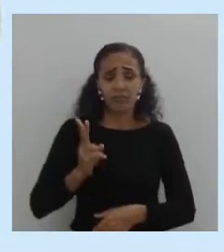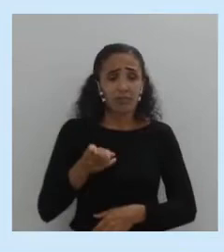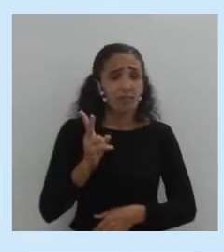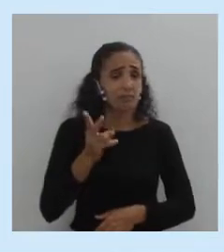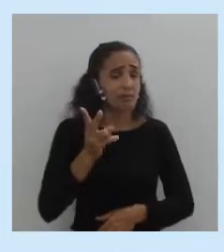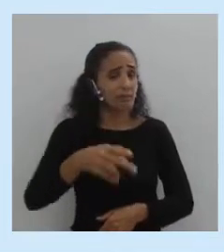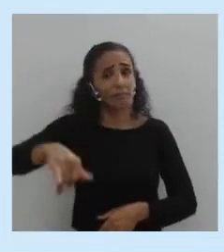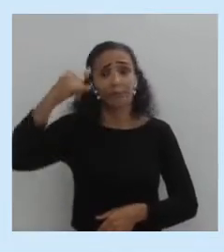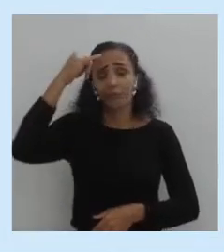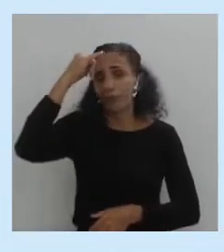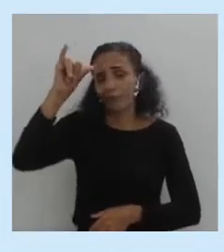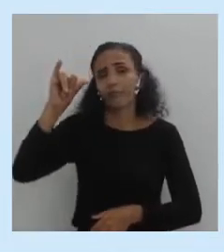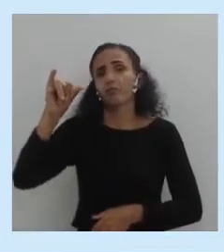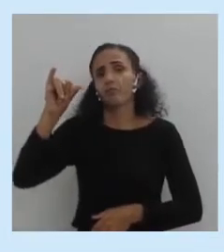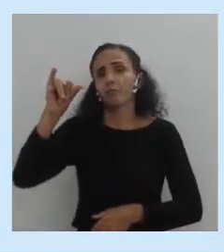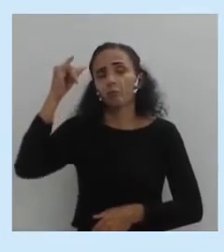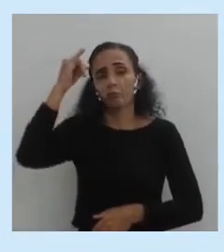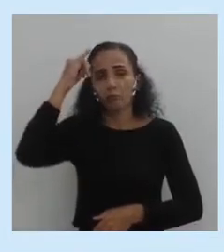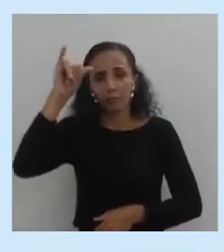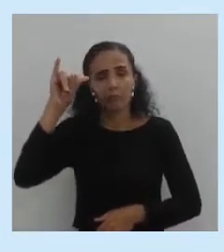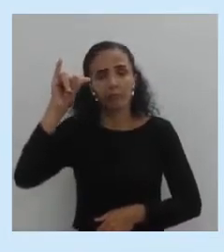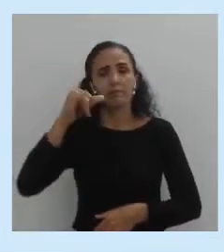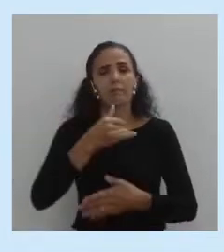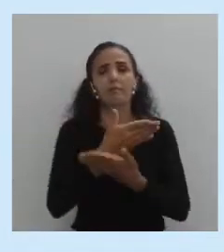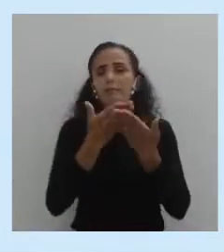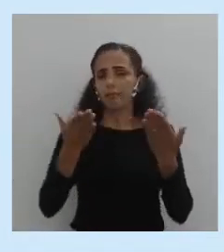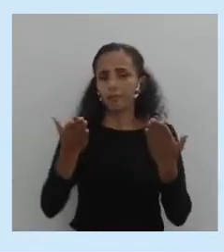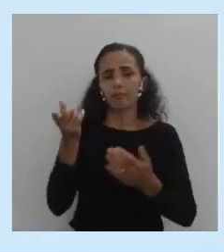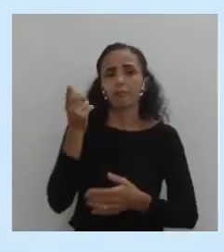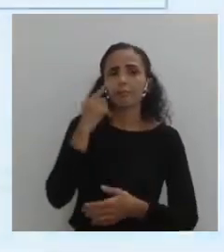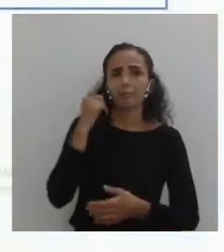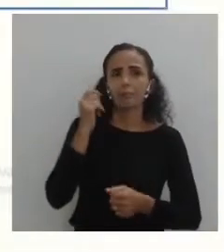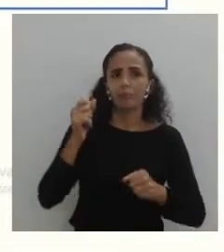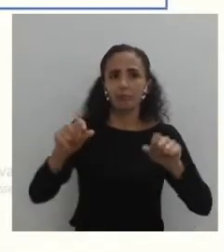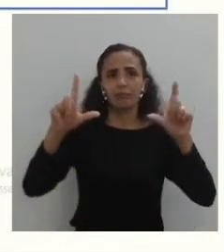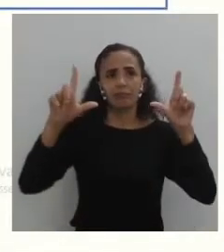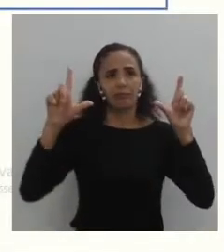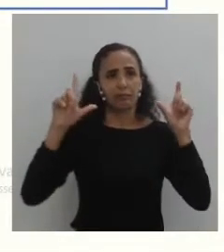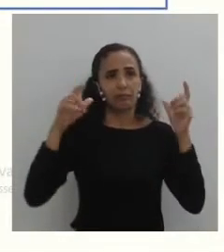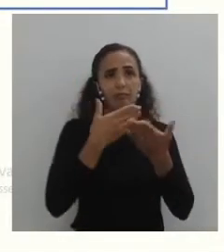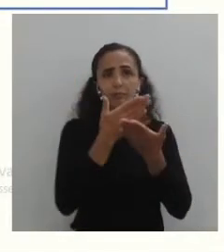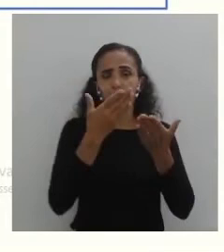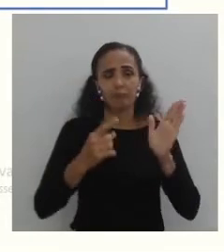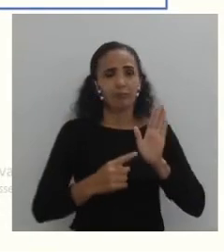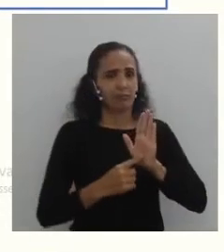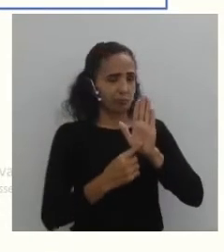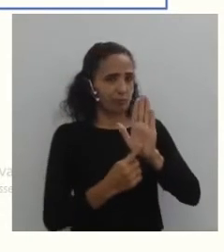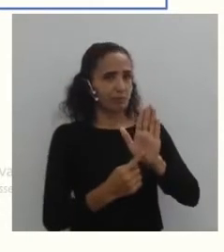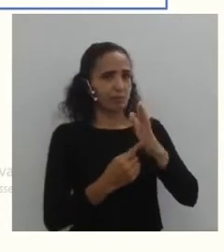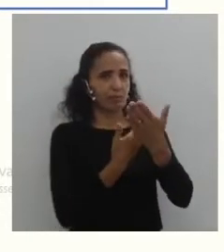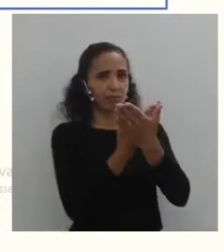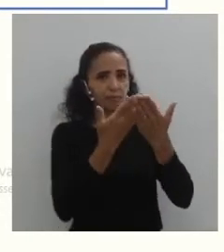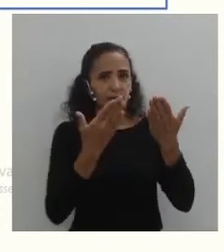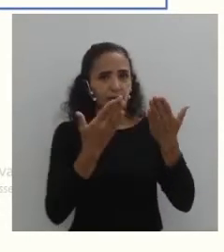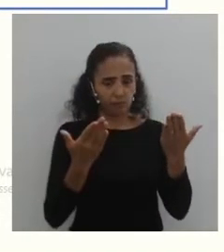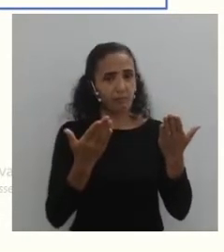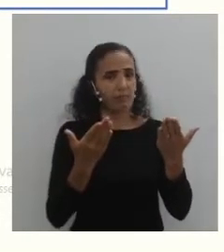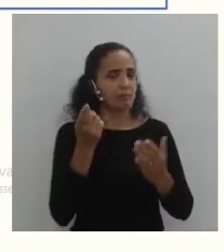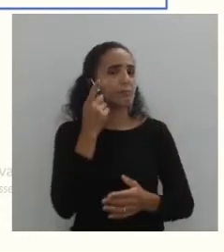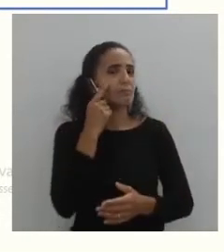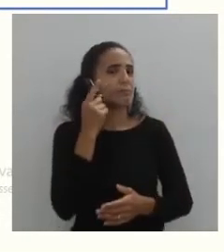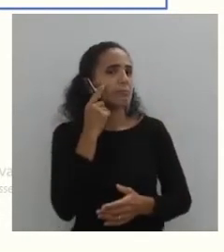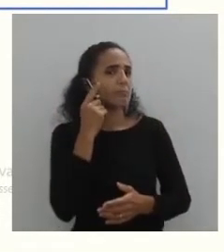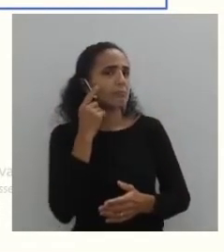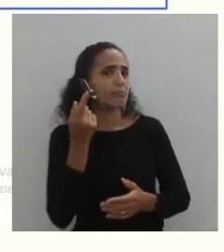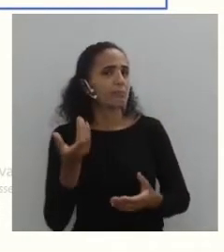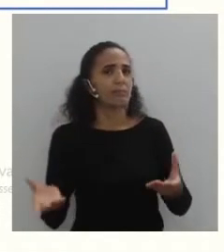isso é importante. Abaixo, a intolerância. Olhem para a tela, para confirmar justamente o que eu mostrei. Veja